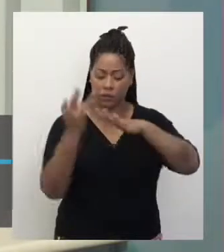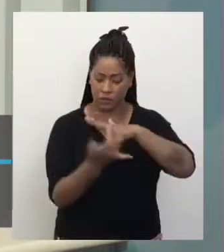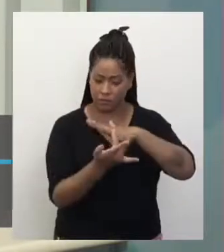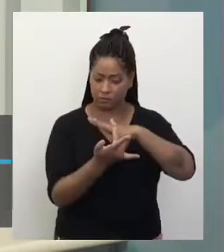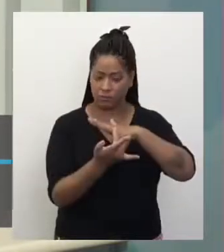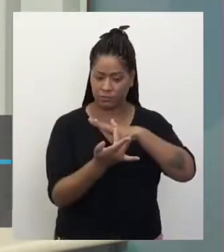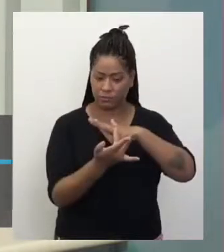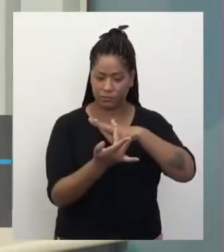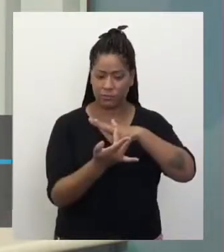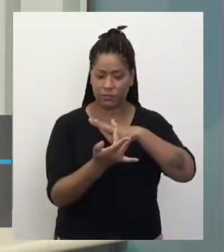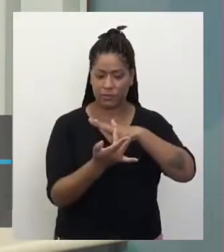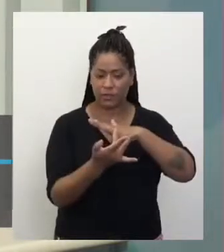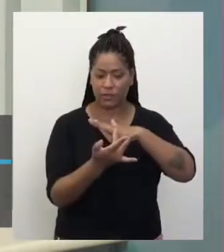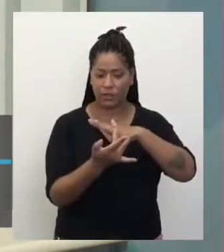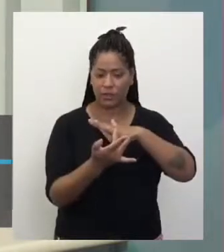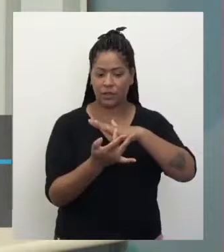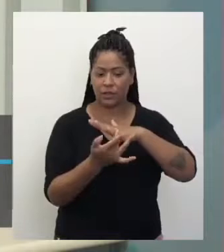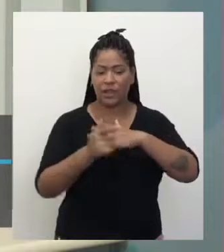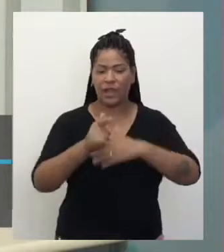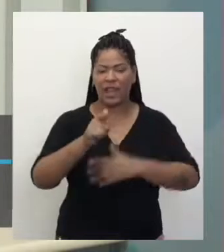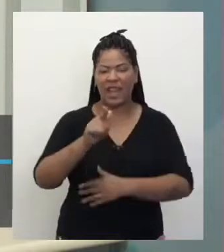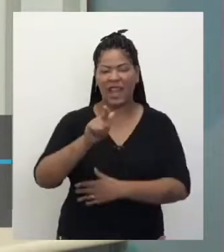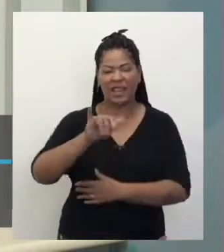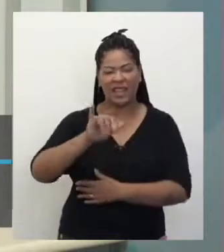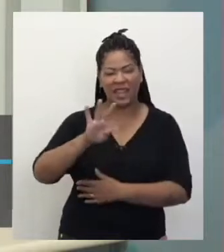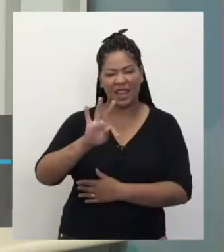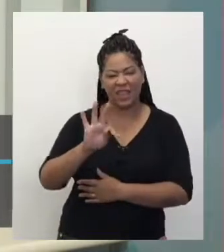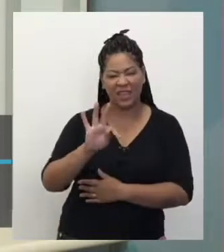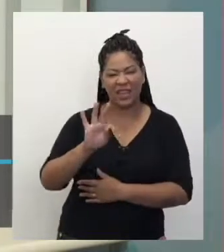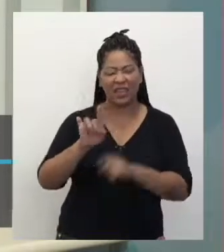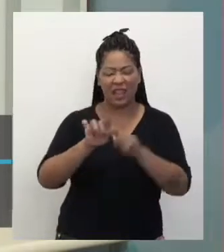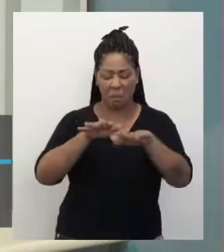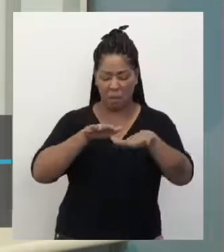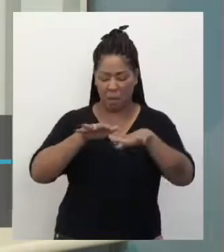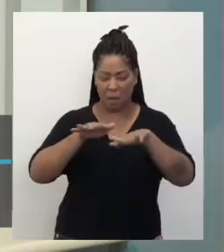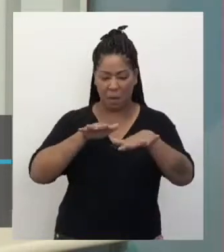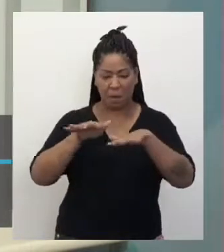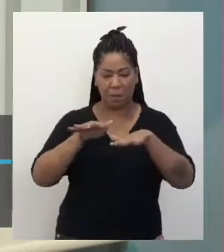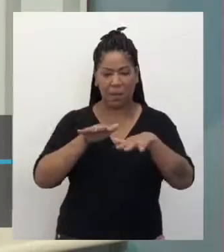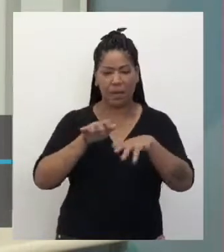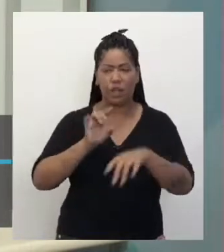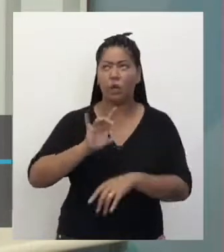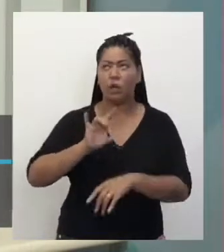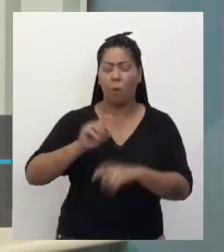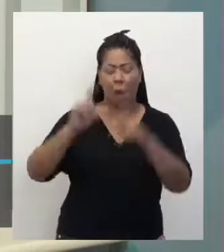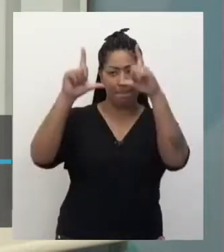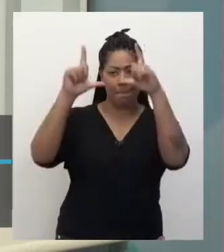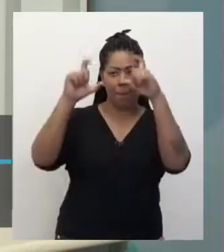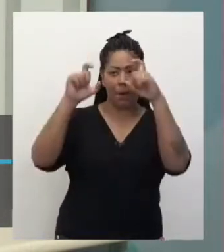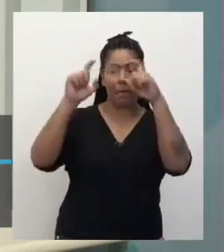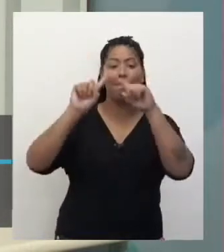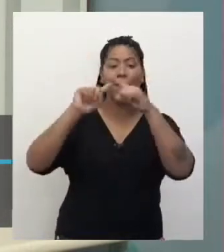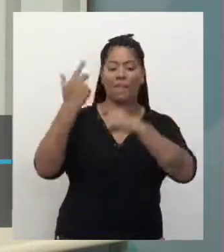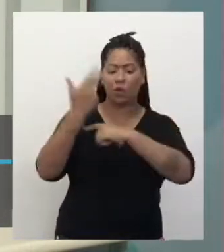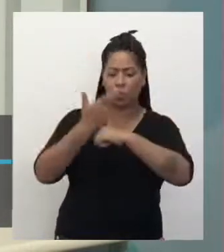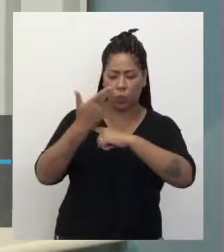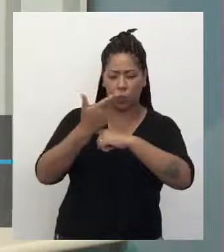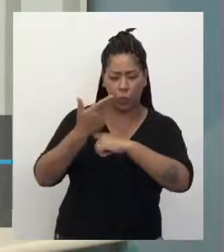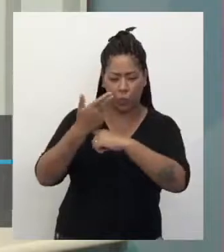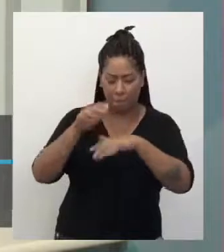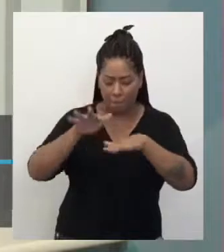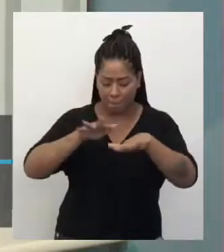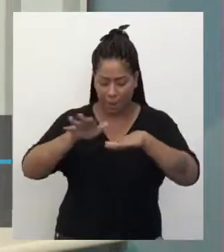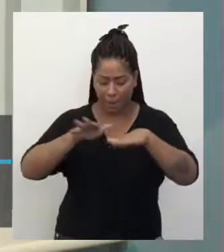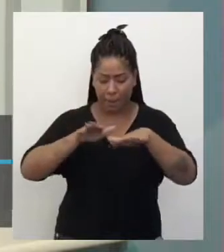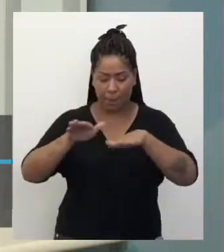das GIFs, que tem já uma parte de movimento, que não somente uma imagem estática, uma imagem que tem